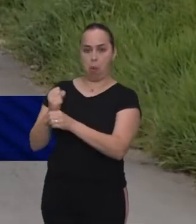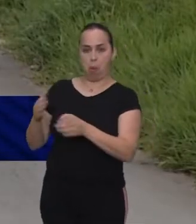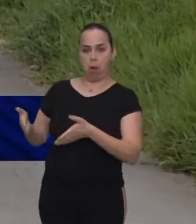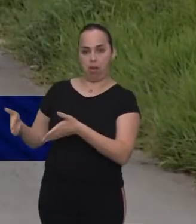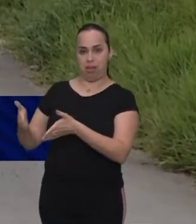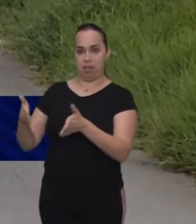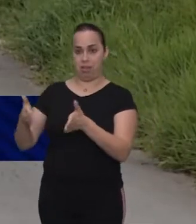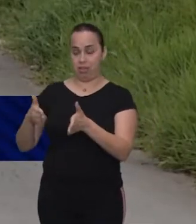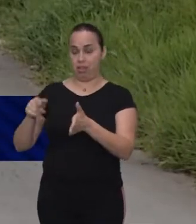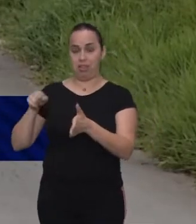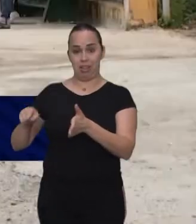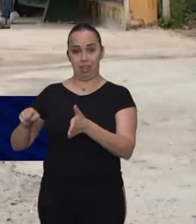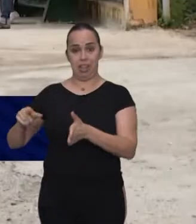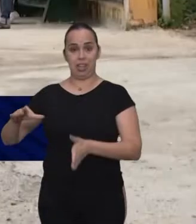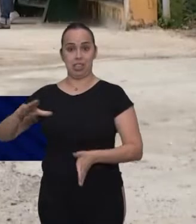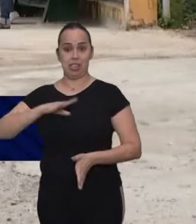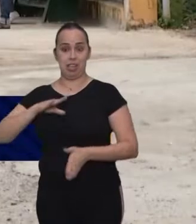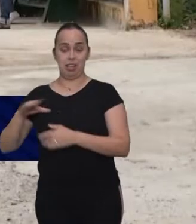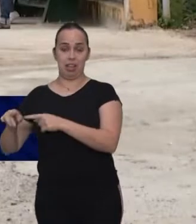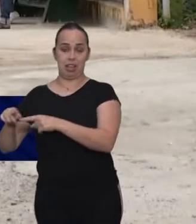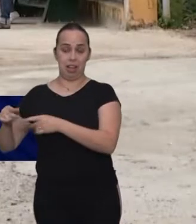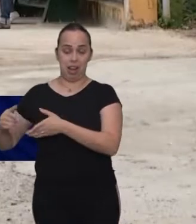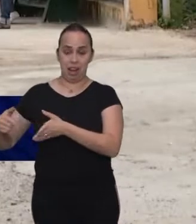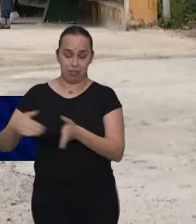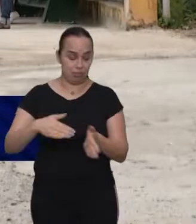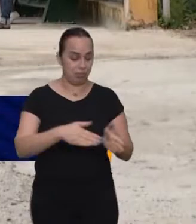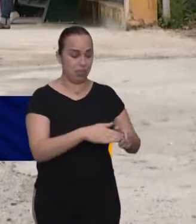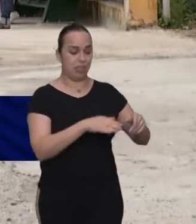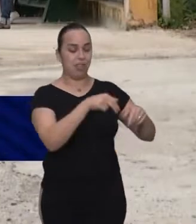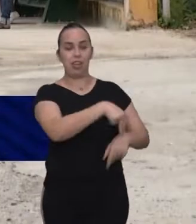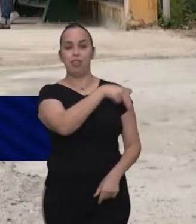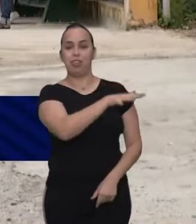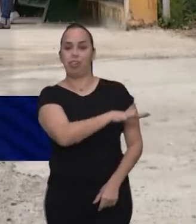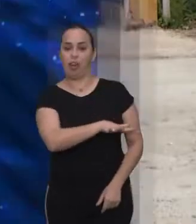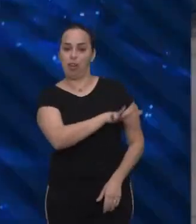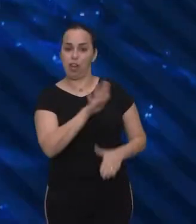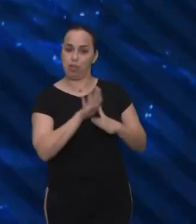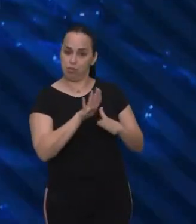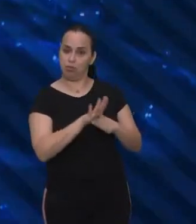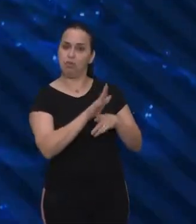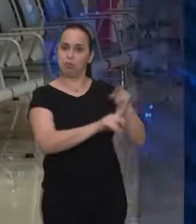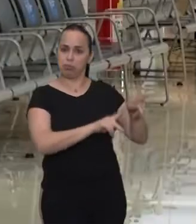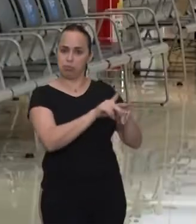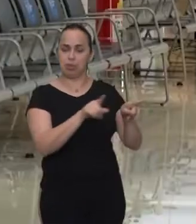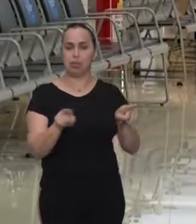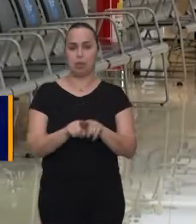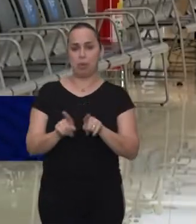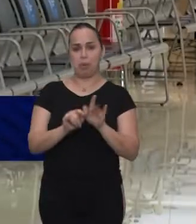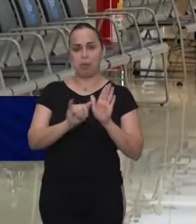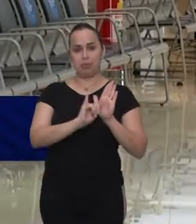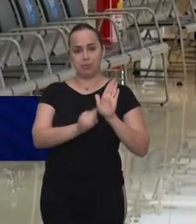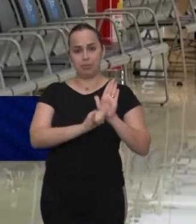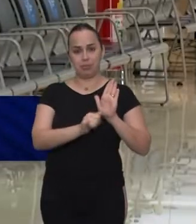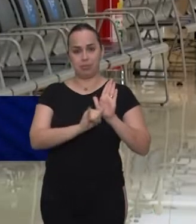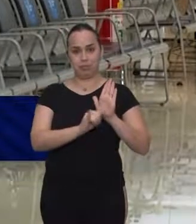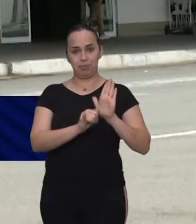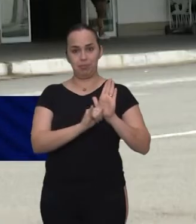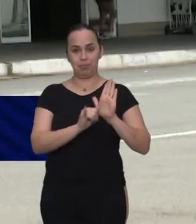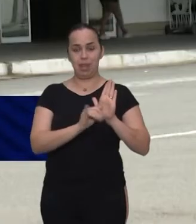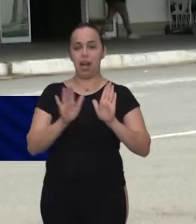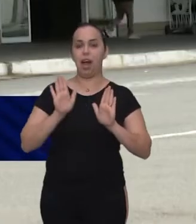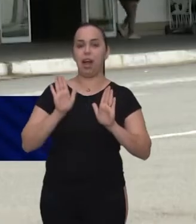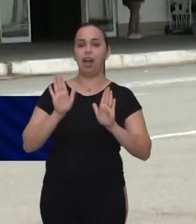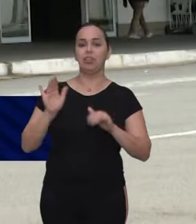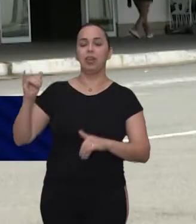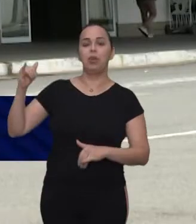obra Viária que vai interligar as regiões centro e Norte deve beneficiar moradoras da cidade publicação do edital para a concessão